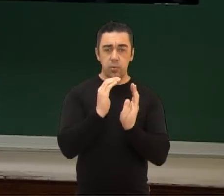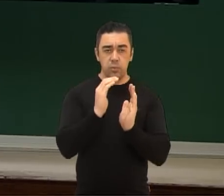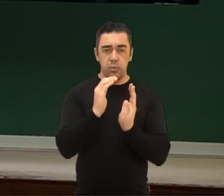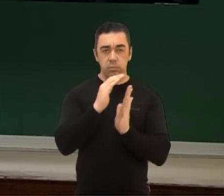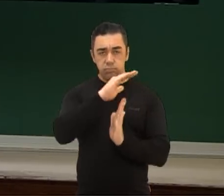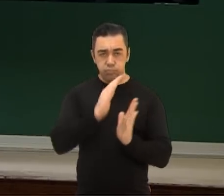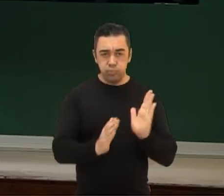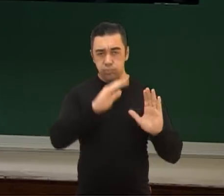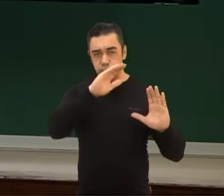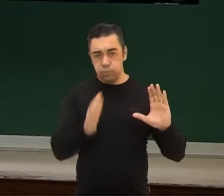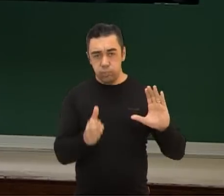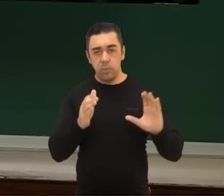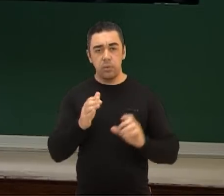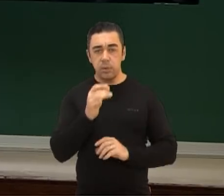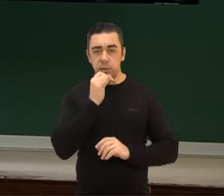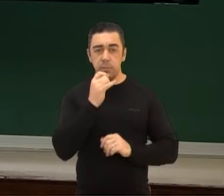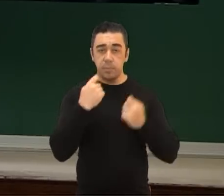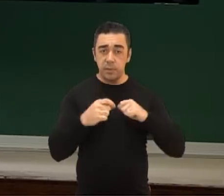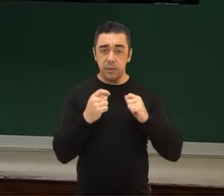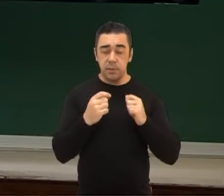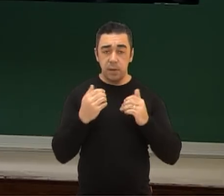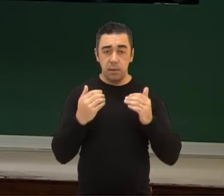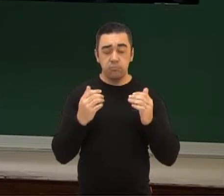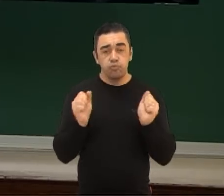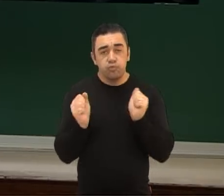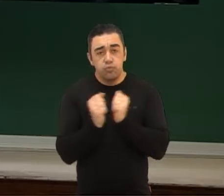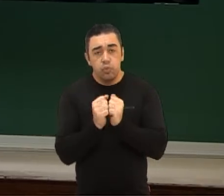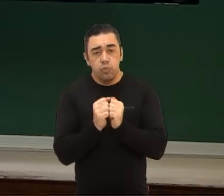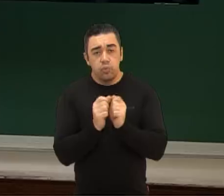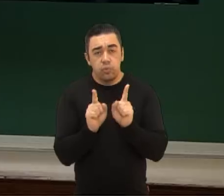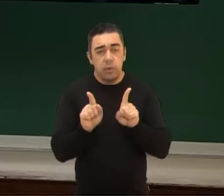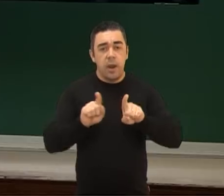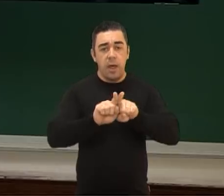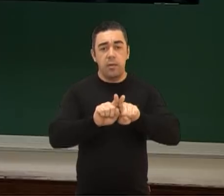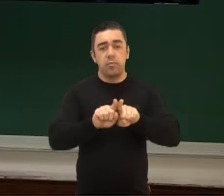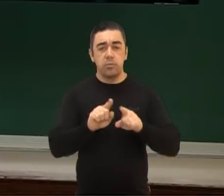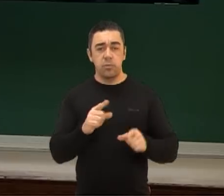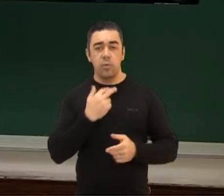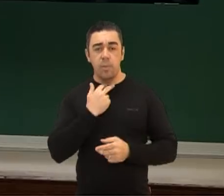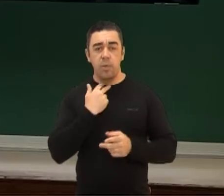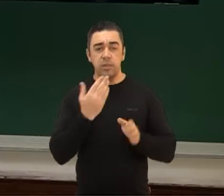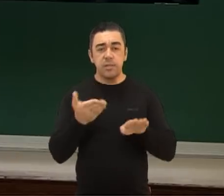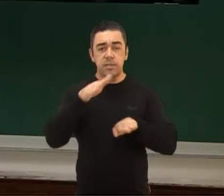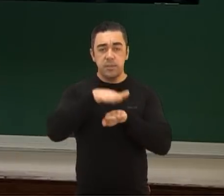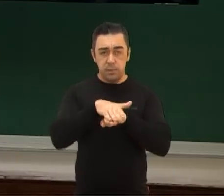que estar lado a lado, não sobreposto um ao outro, beleza?